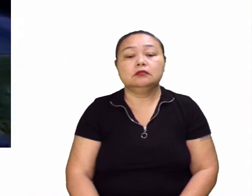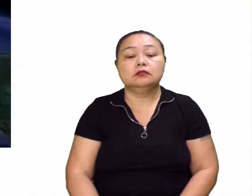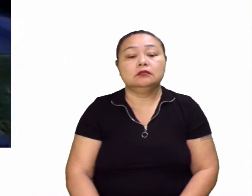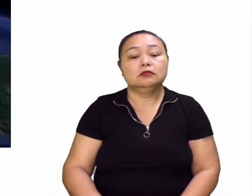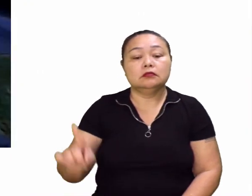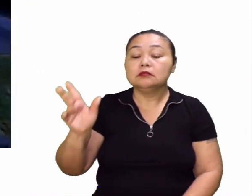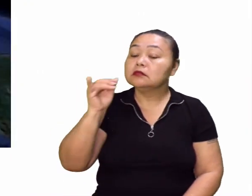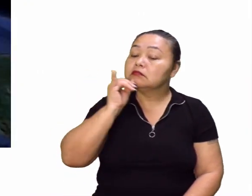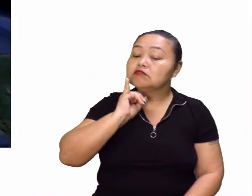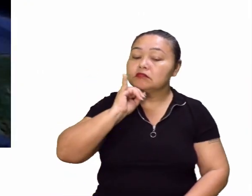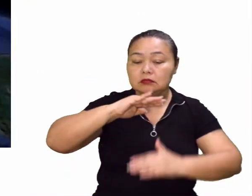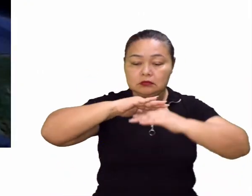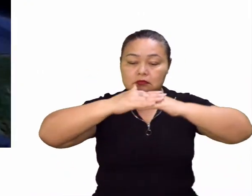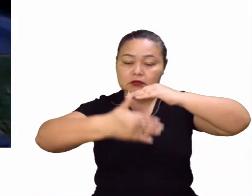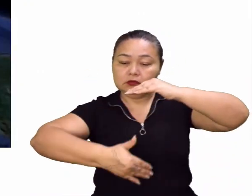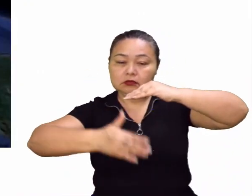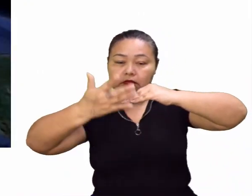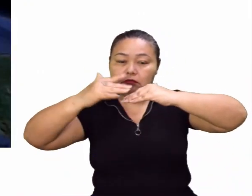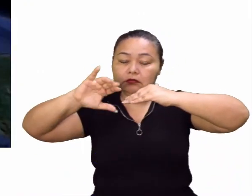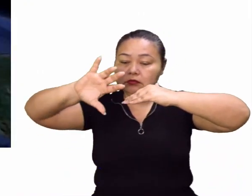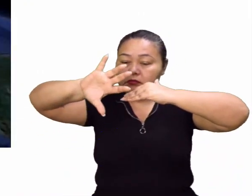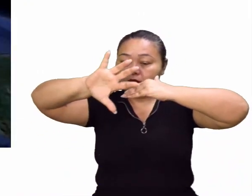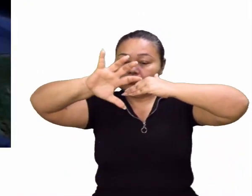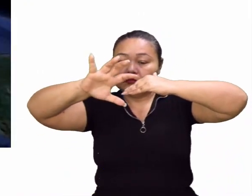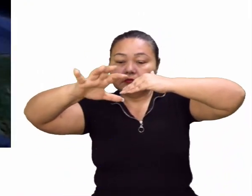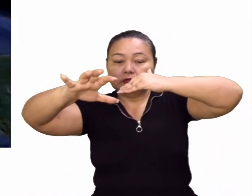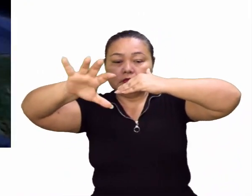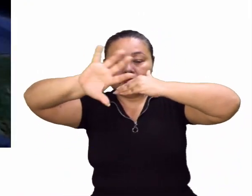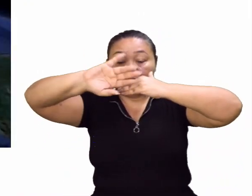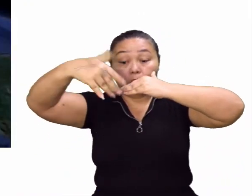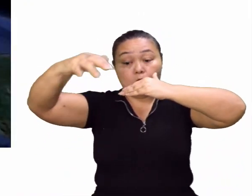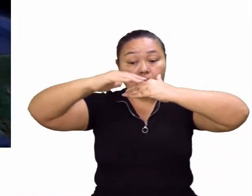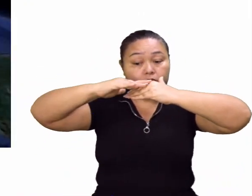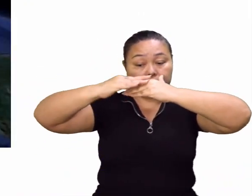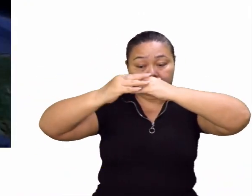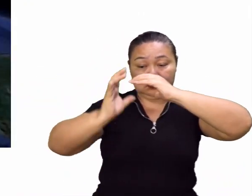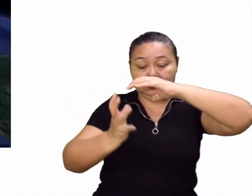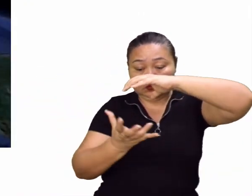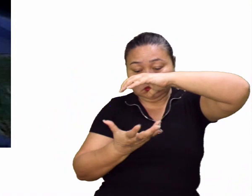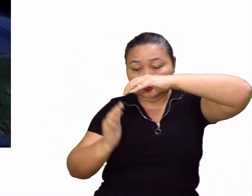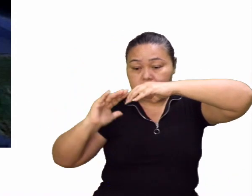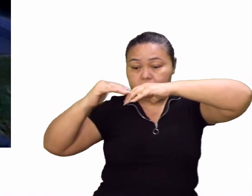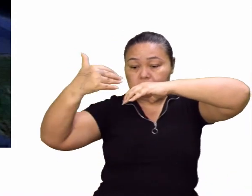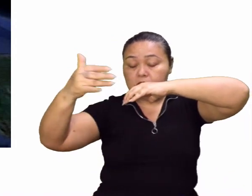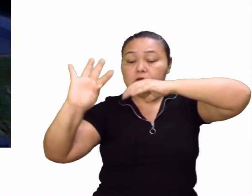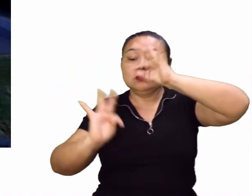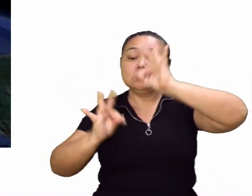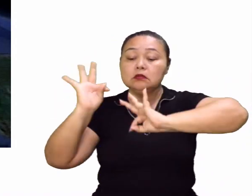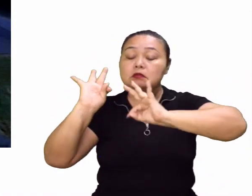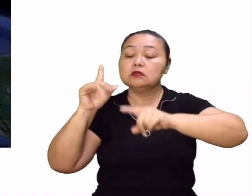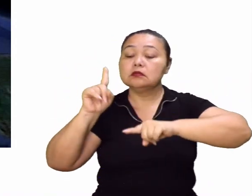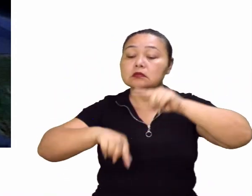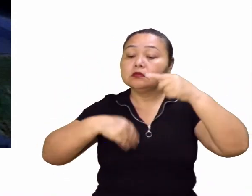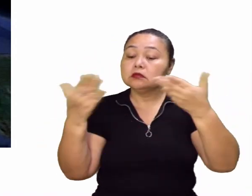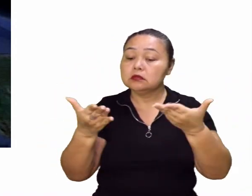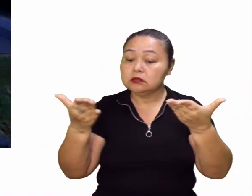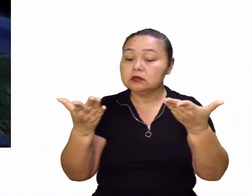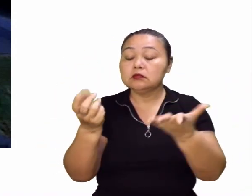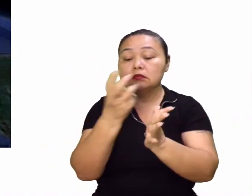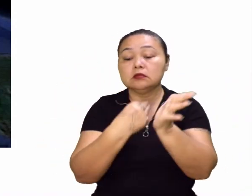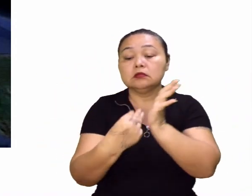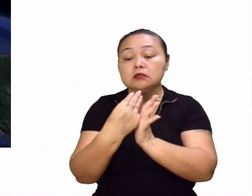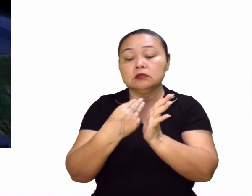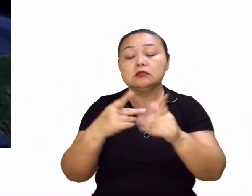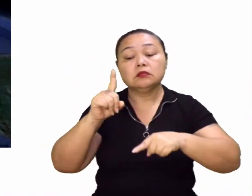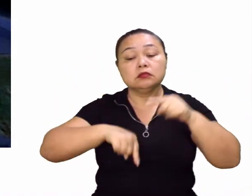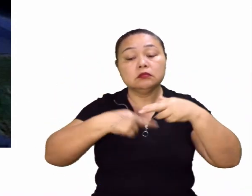Aí temos aí uma representação do satélite, né, professor Jorge? Então, pelo nível tecnológico da cartografia atual, Rogério, a gente